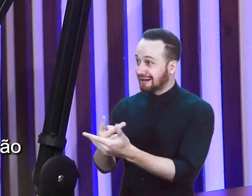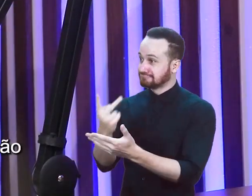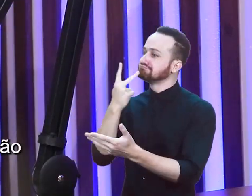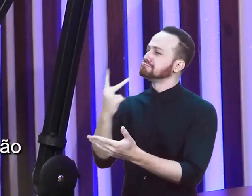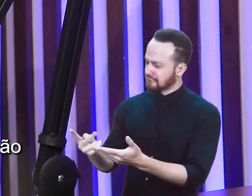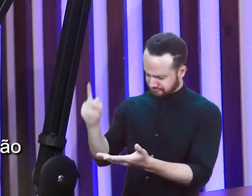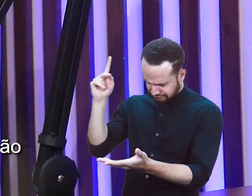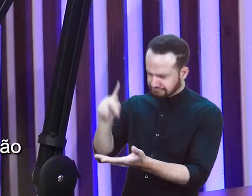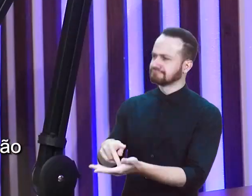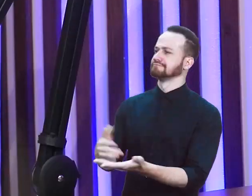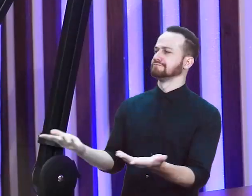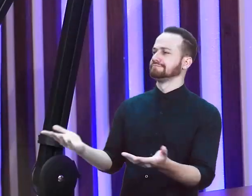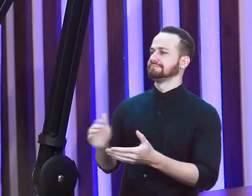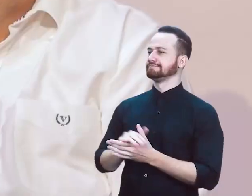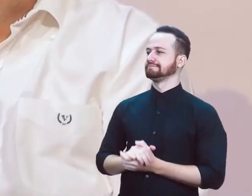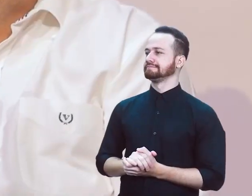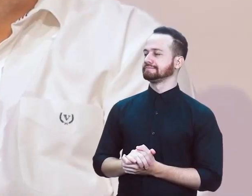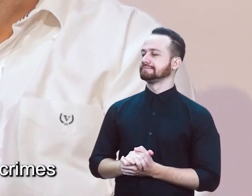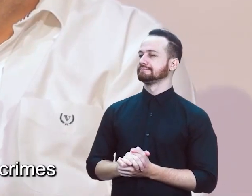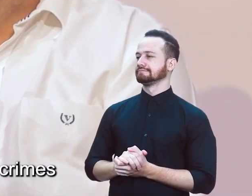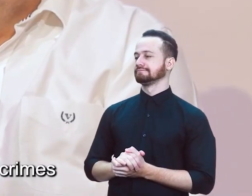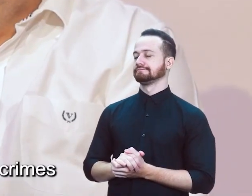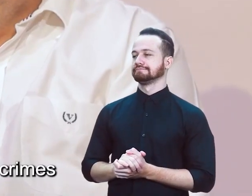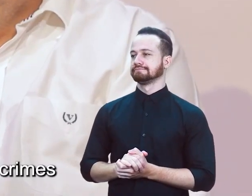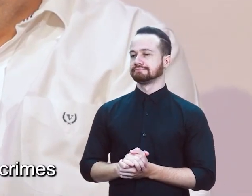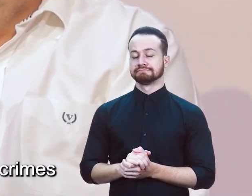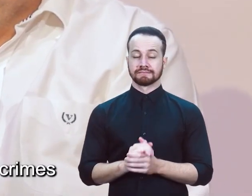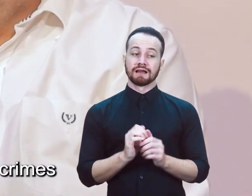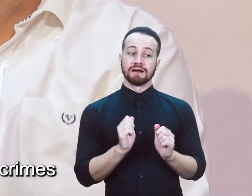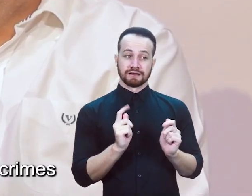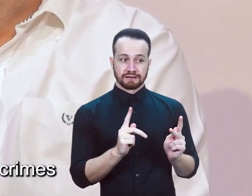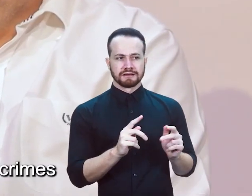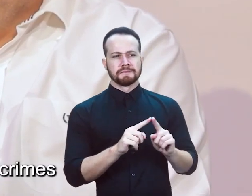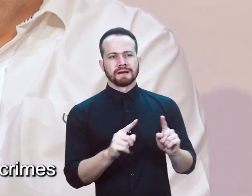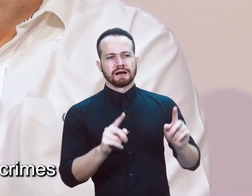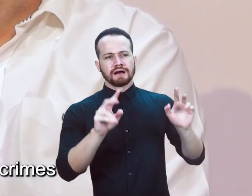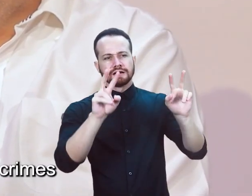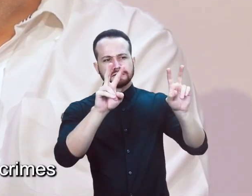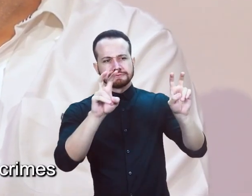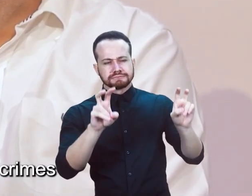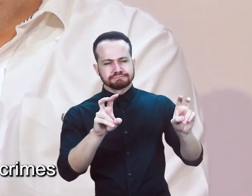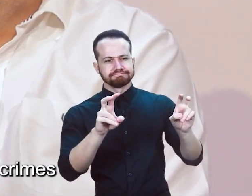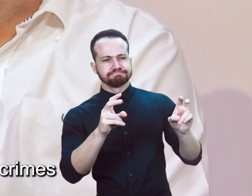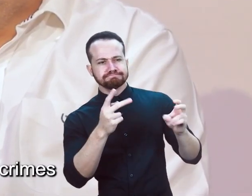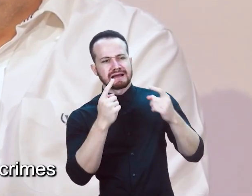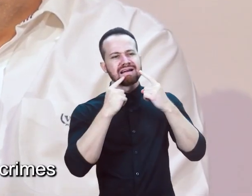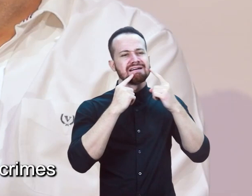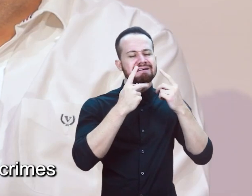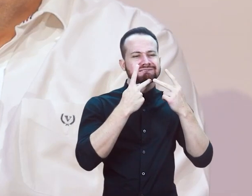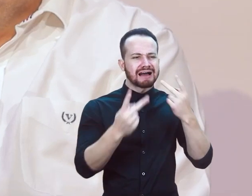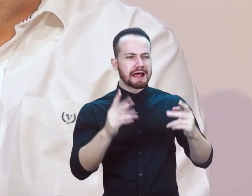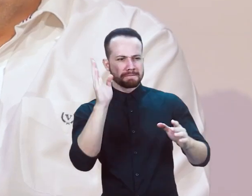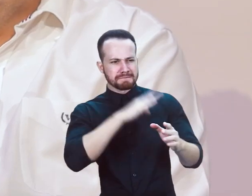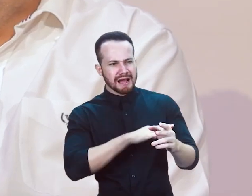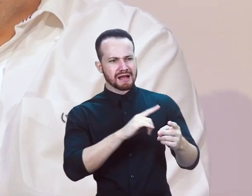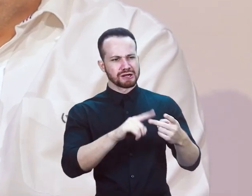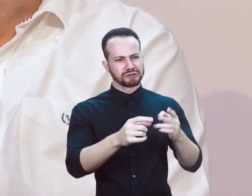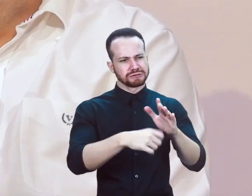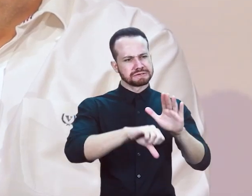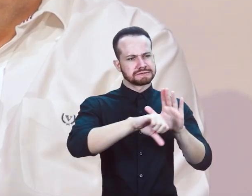quando for pertinente. Certo. E a questão da injúria, dos crimes